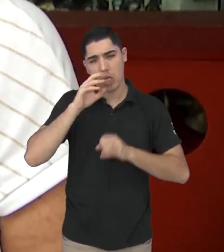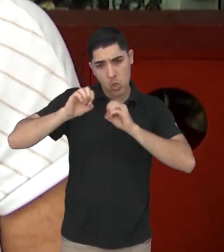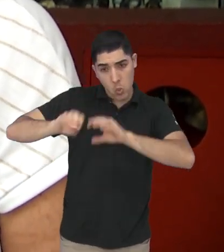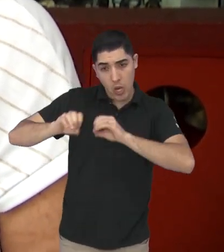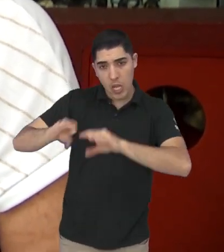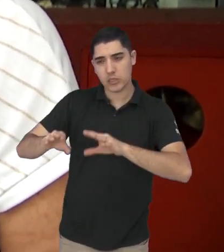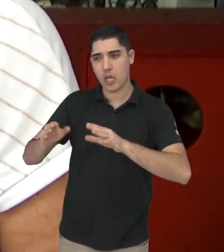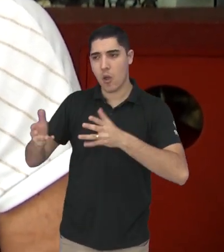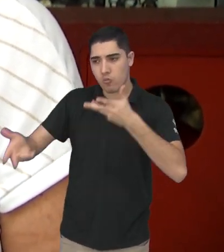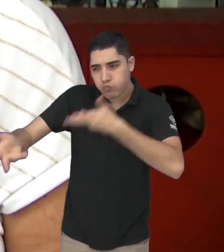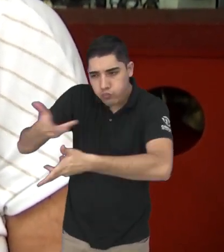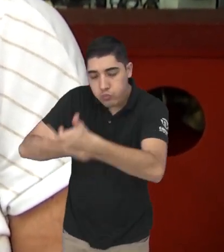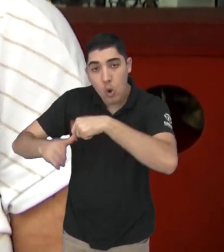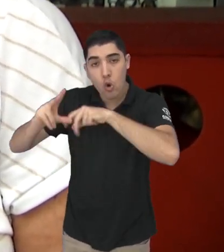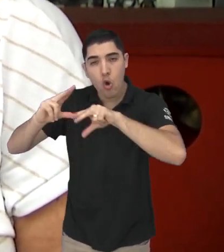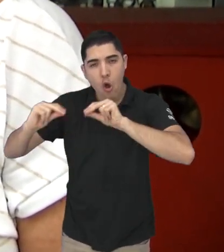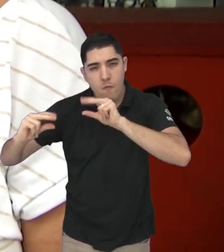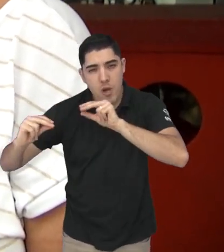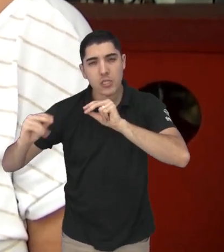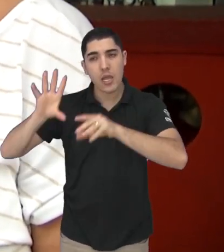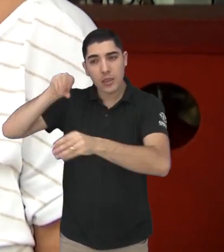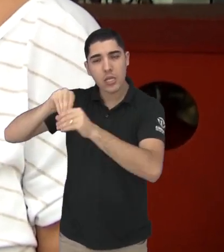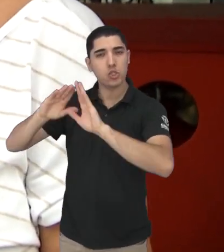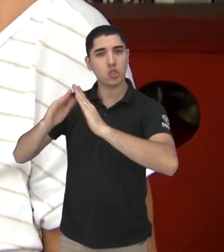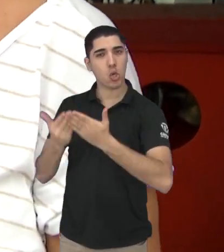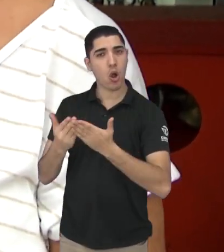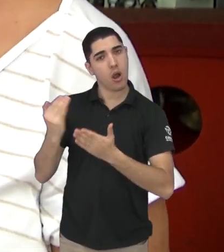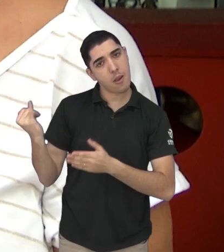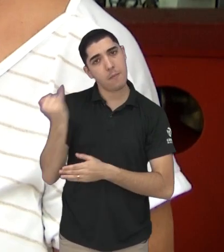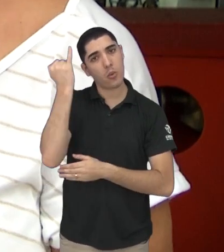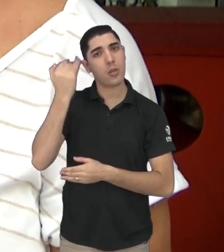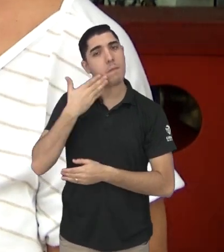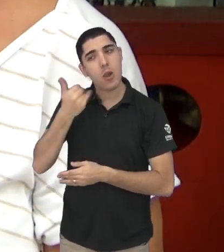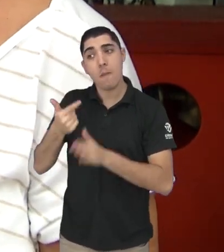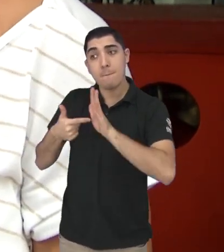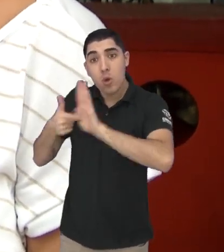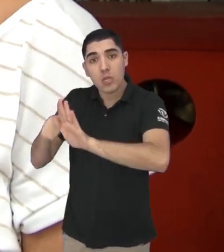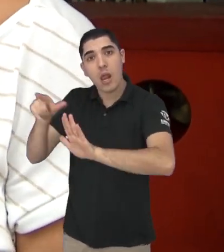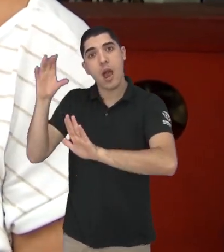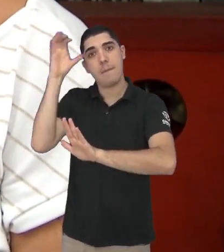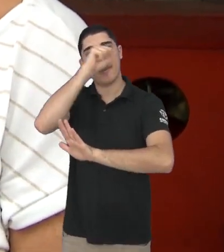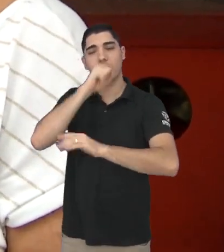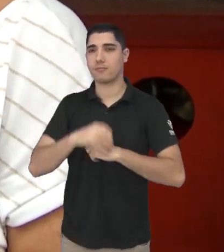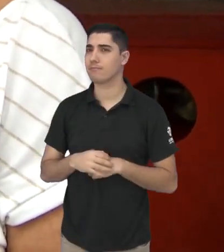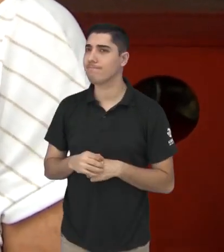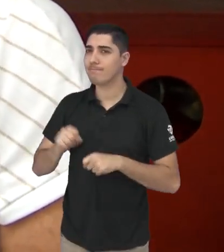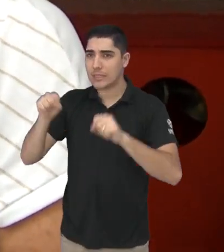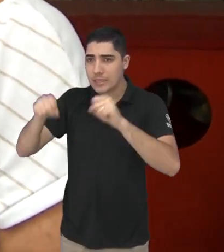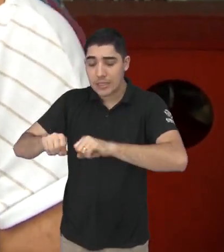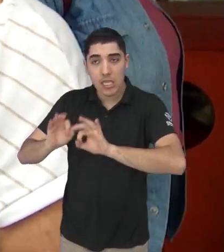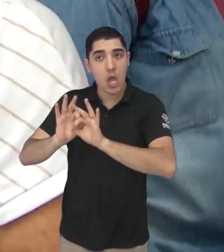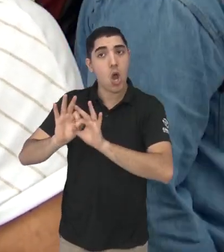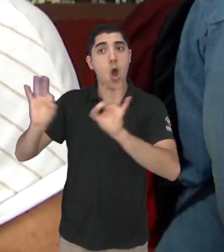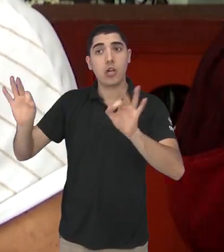os jovens também, nas escolas, seria um caminho, né? Apresentar, mostrar o que é? Sim,